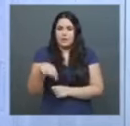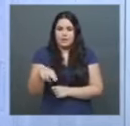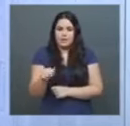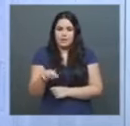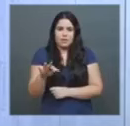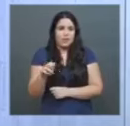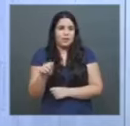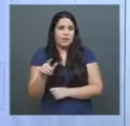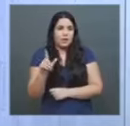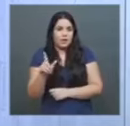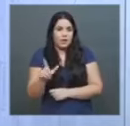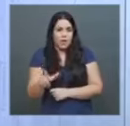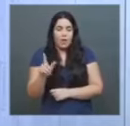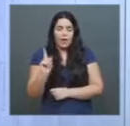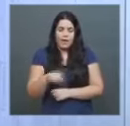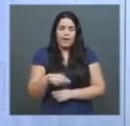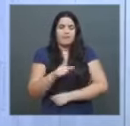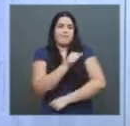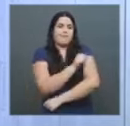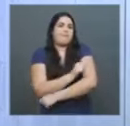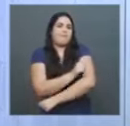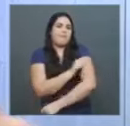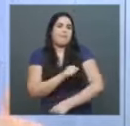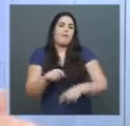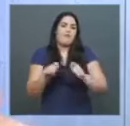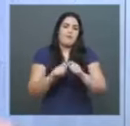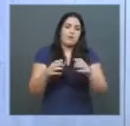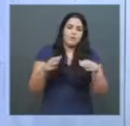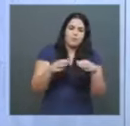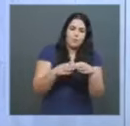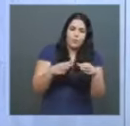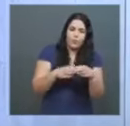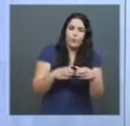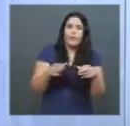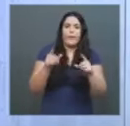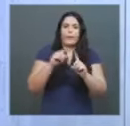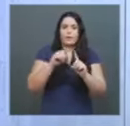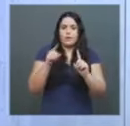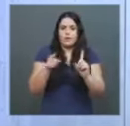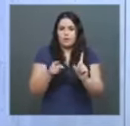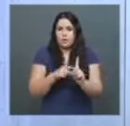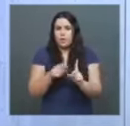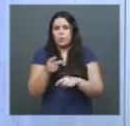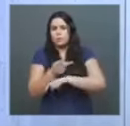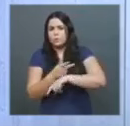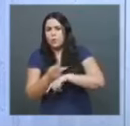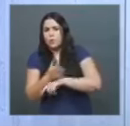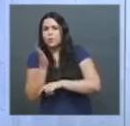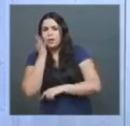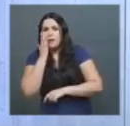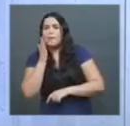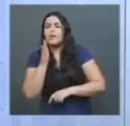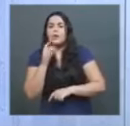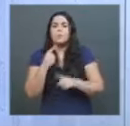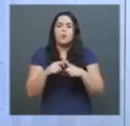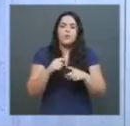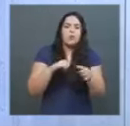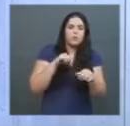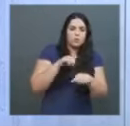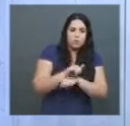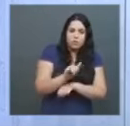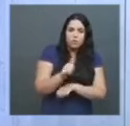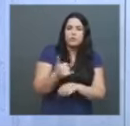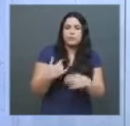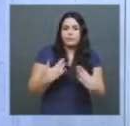O enfermeiro faz grupos de gestantes, faz busca ativa de gestantes que estão faltosas dentro da comunidade.